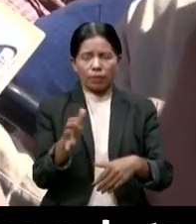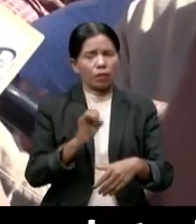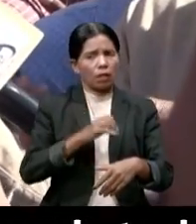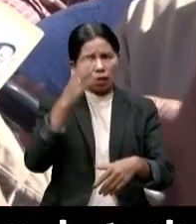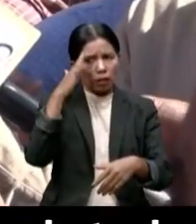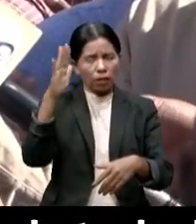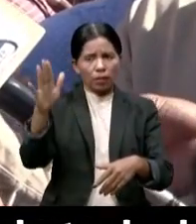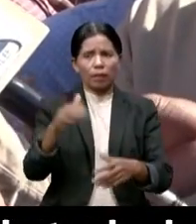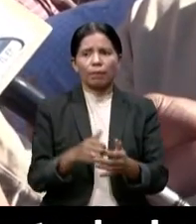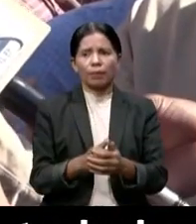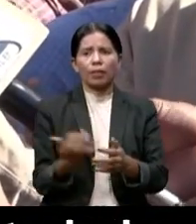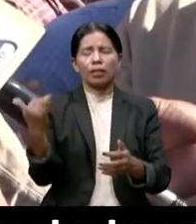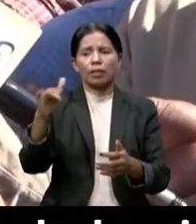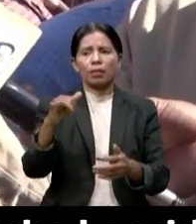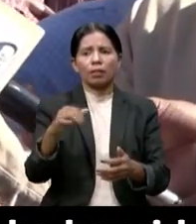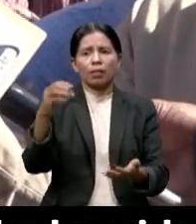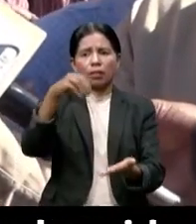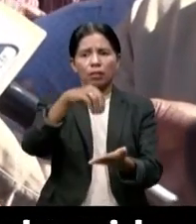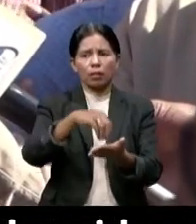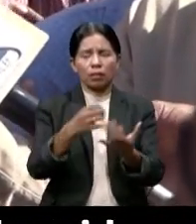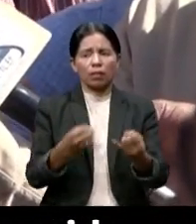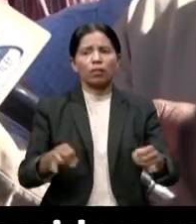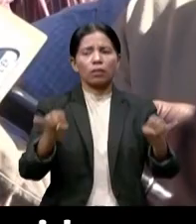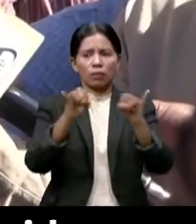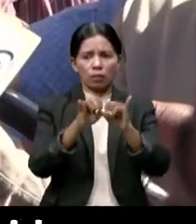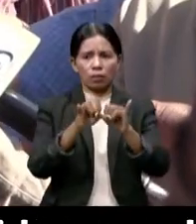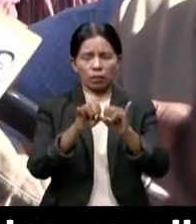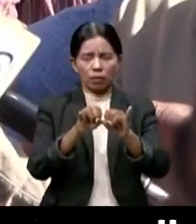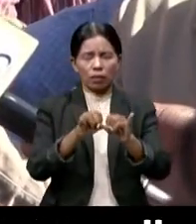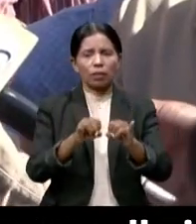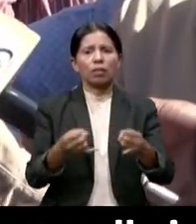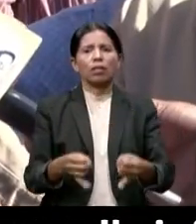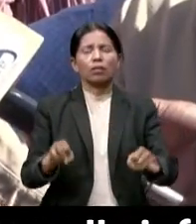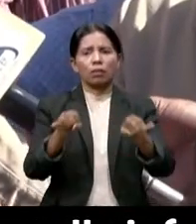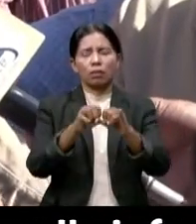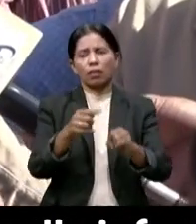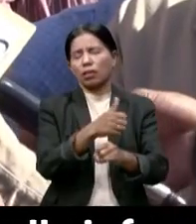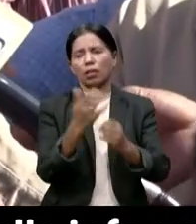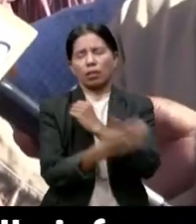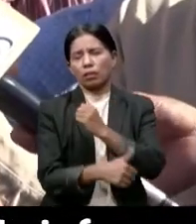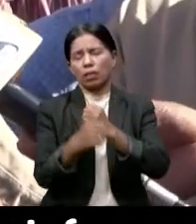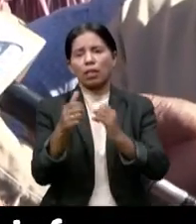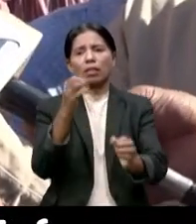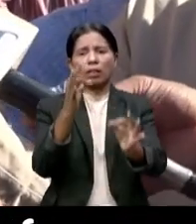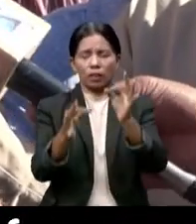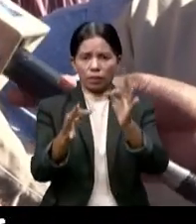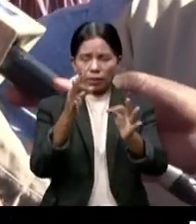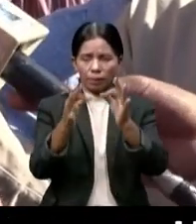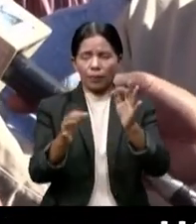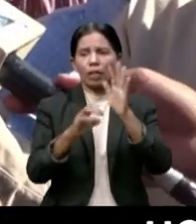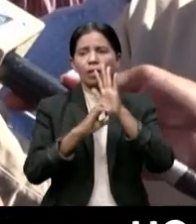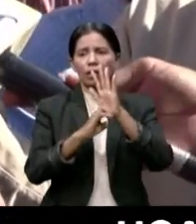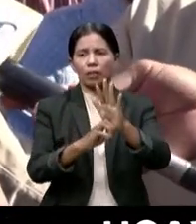tem, botamos que ser sem, mas inventa, ver, instituto autônomo também. E a Raicelo, ia quando, ver, por